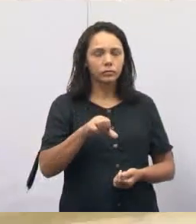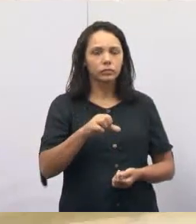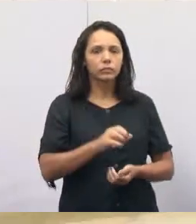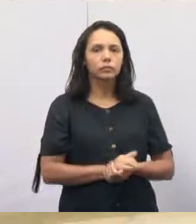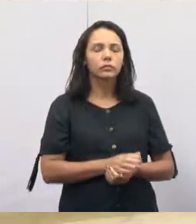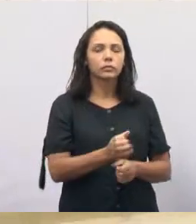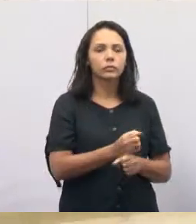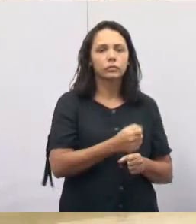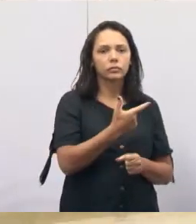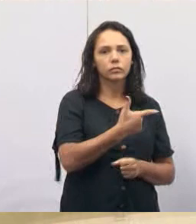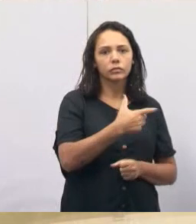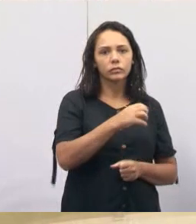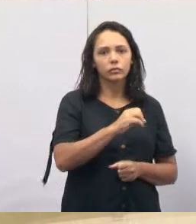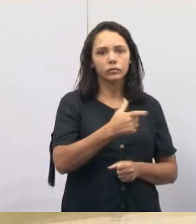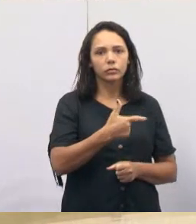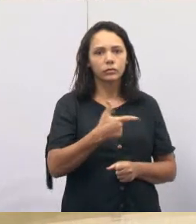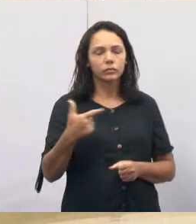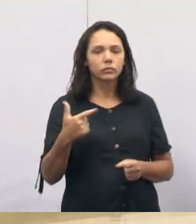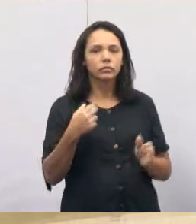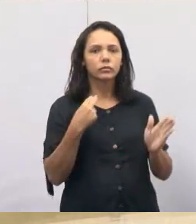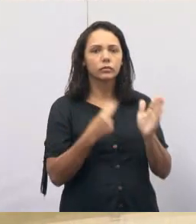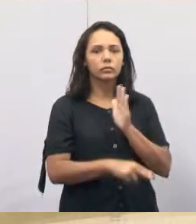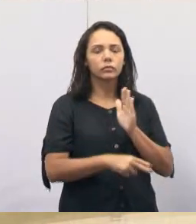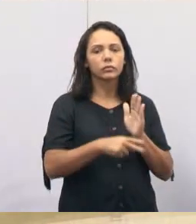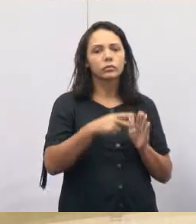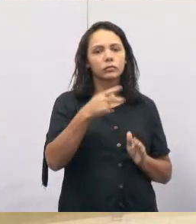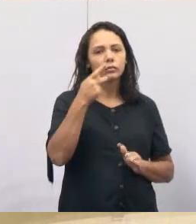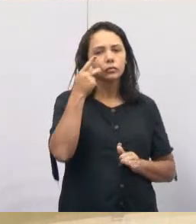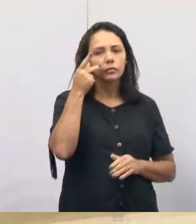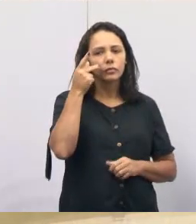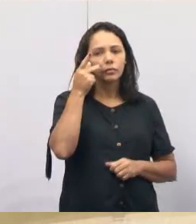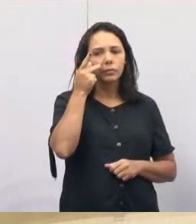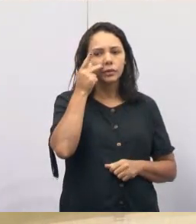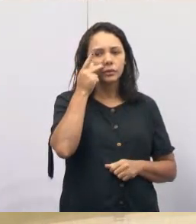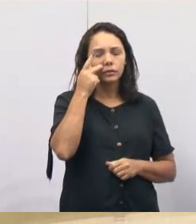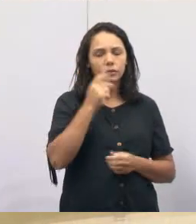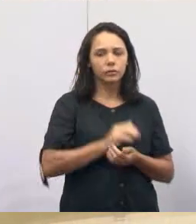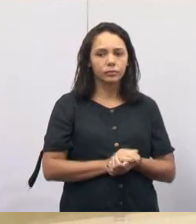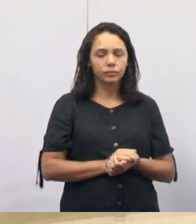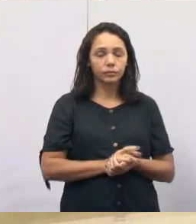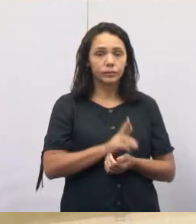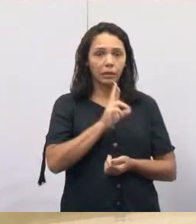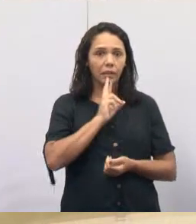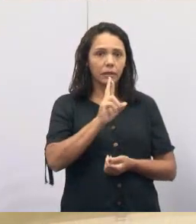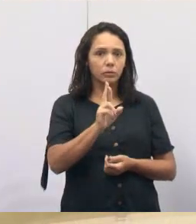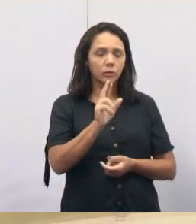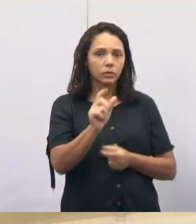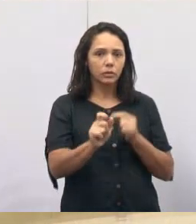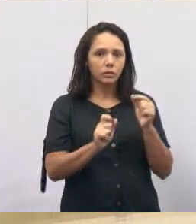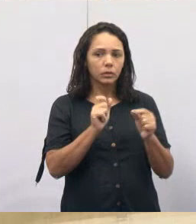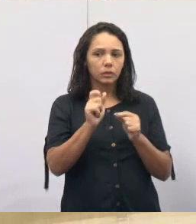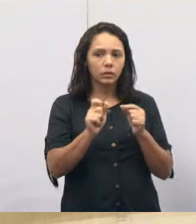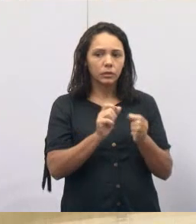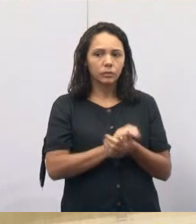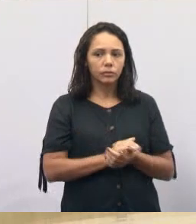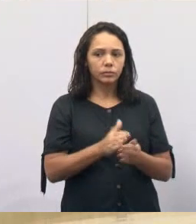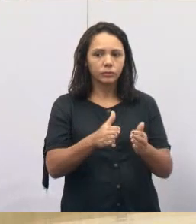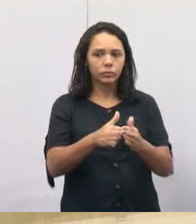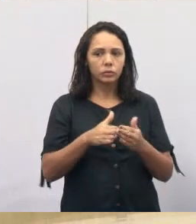259/2022, de autoria do vereador Paulinho dos Condutores, venho prestar a seguinte informação. Segue o memorando